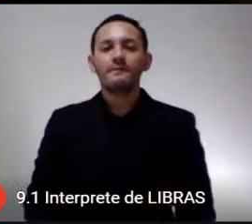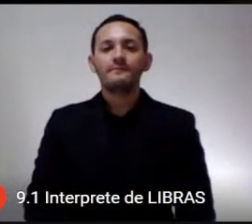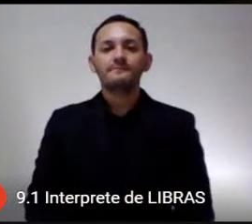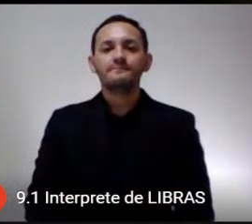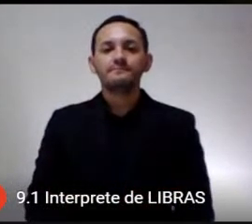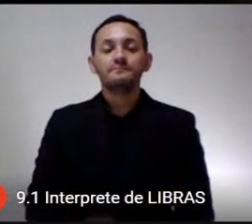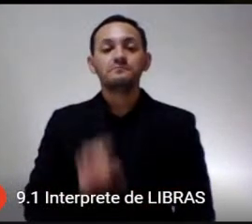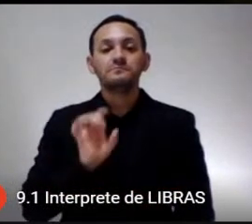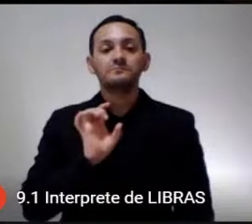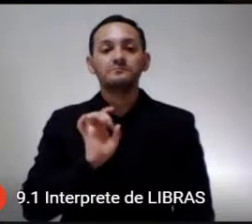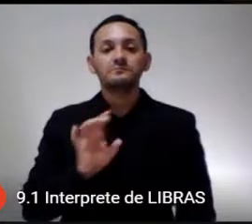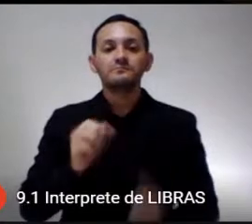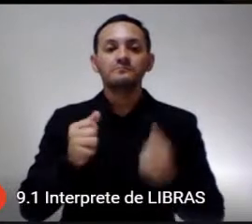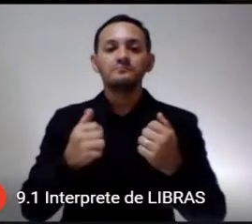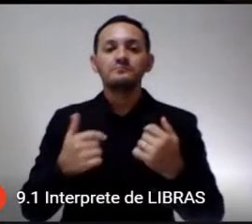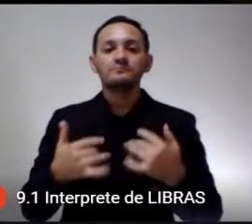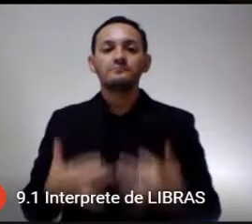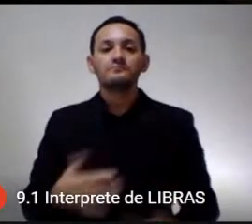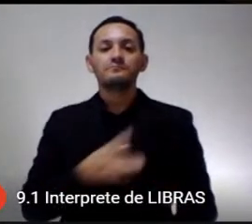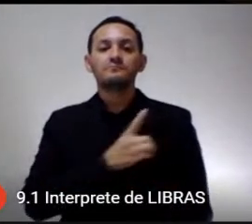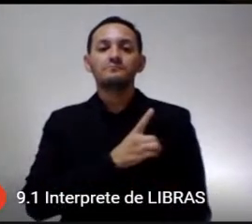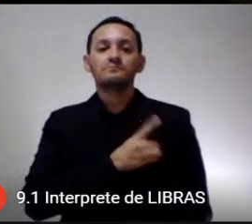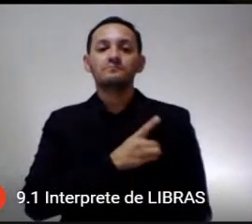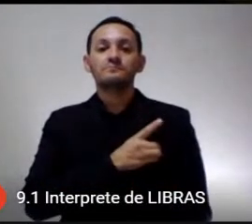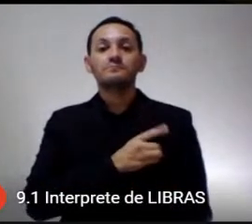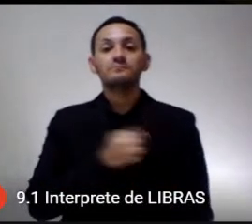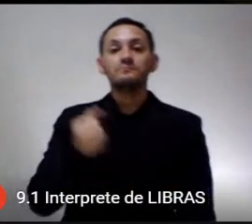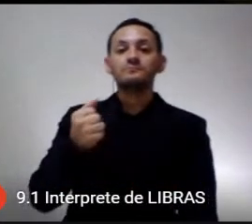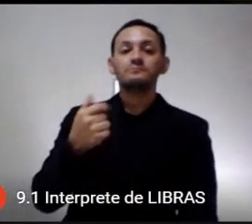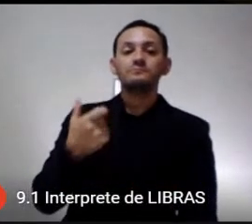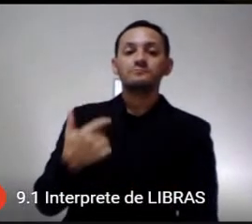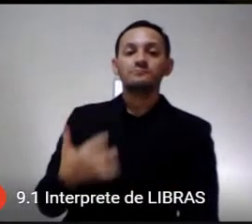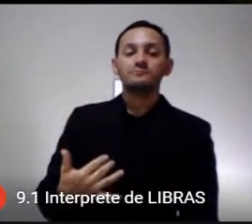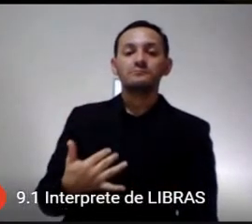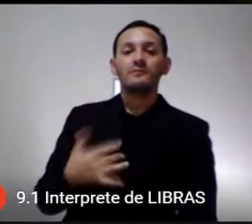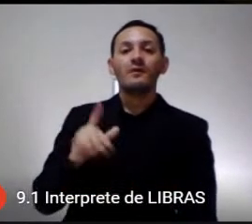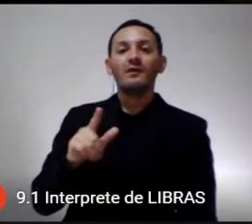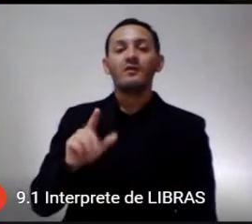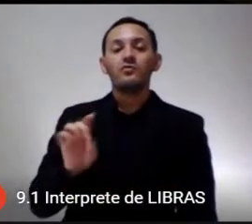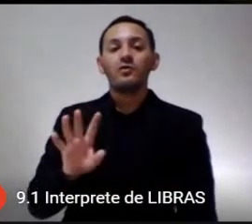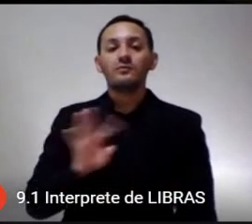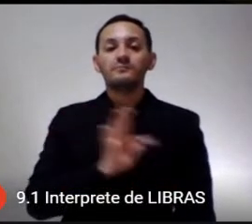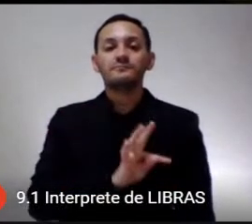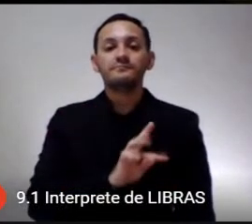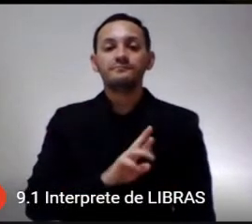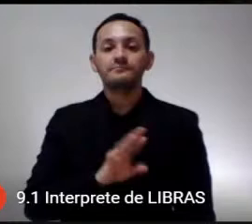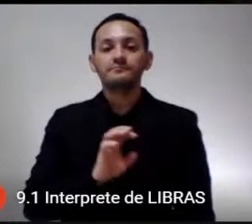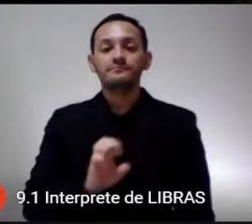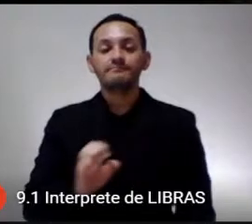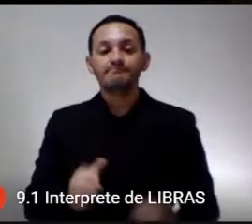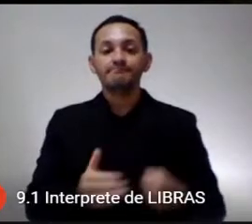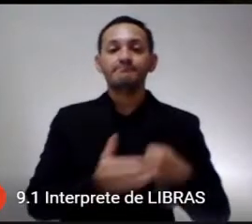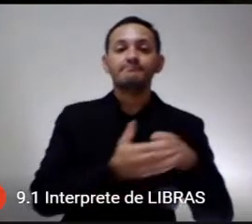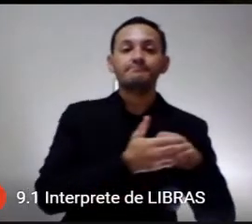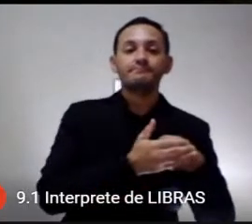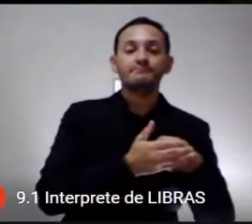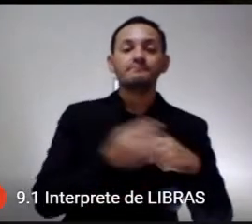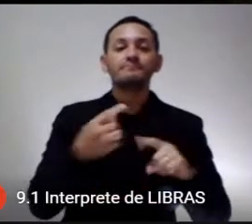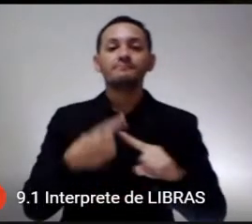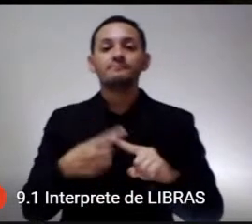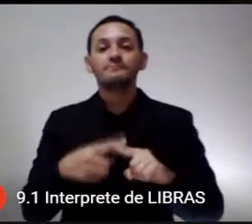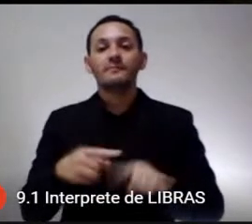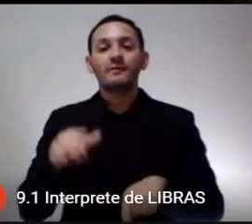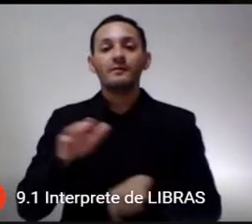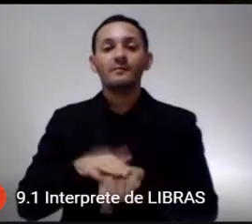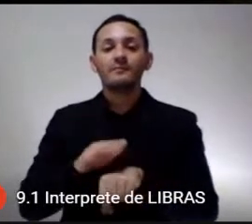dele aqui, desembargador, foi no sentido de preservar o tribunal. Então, nesse caso especificamente dele,